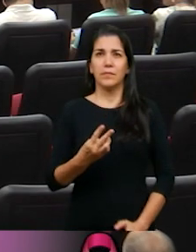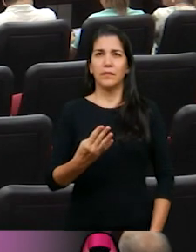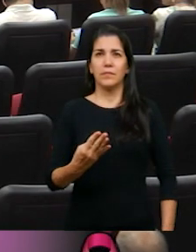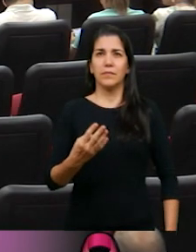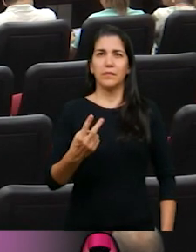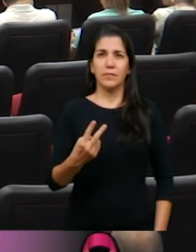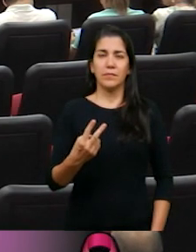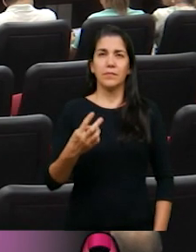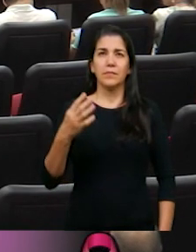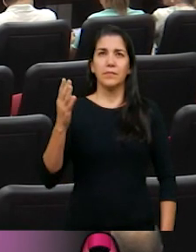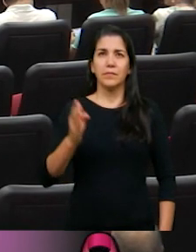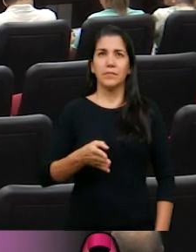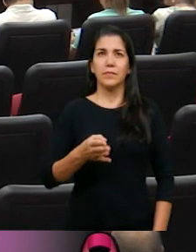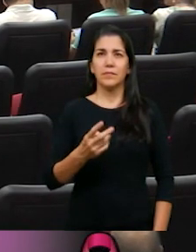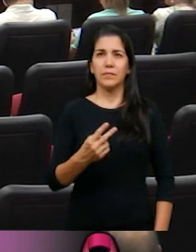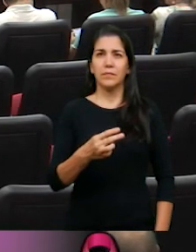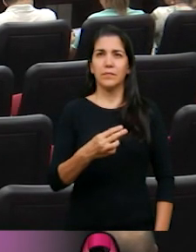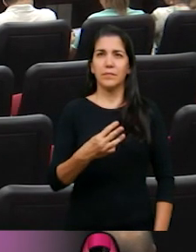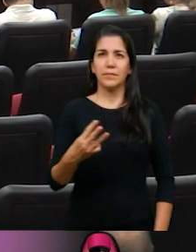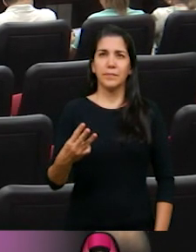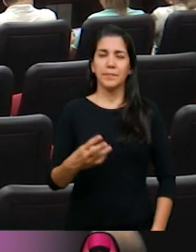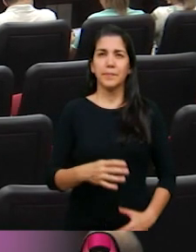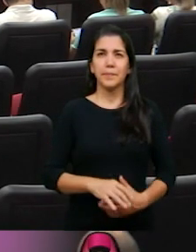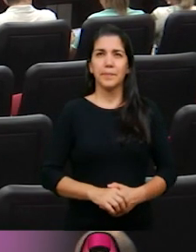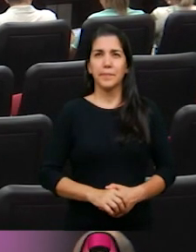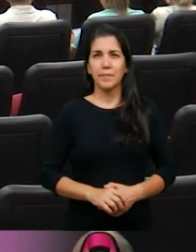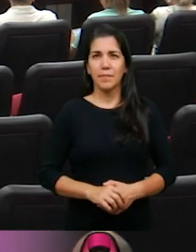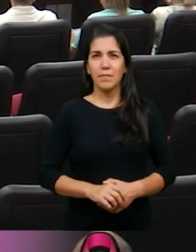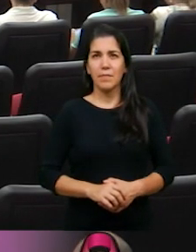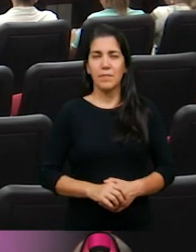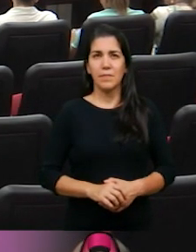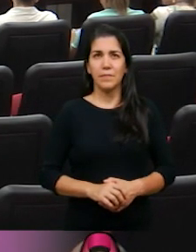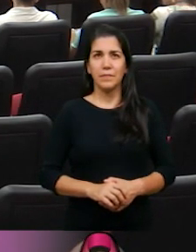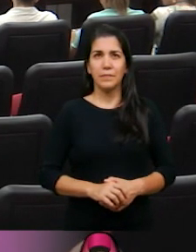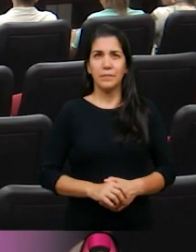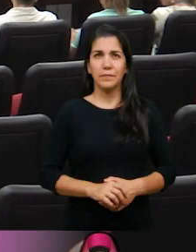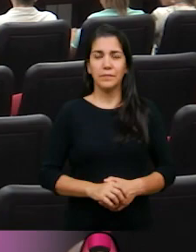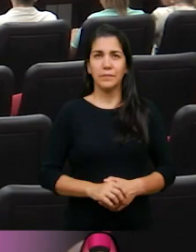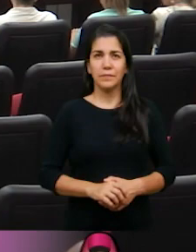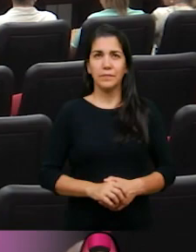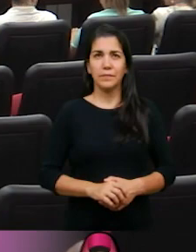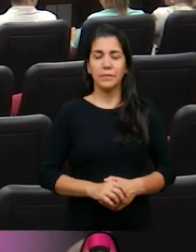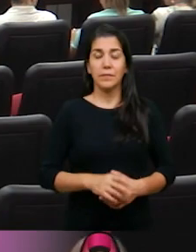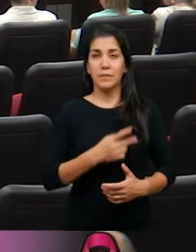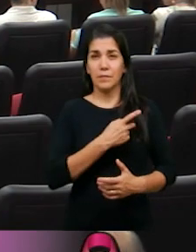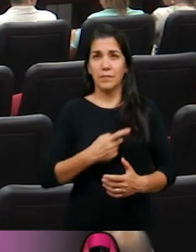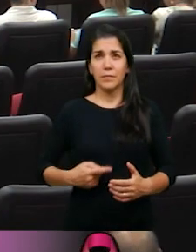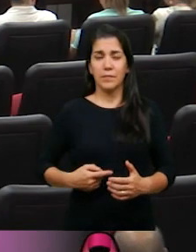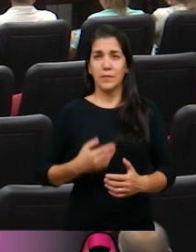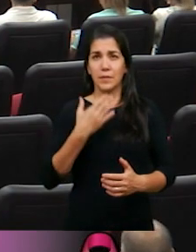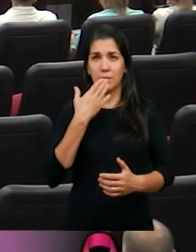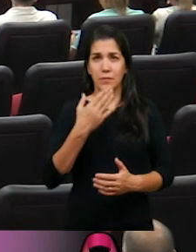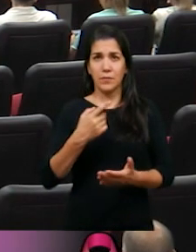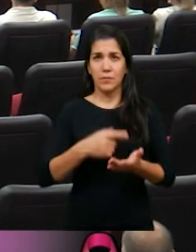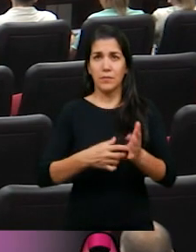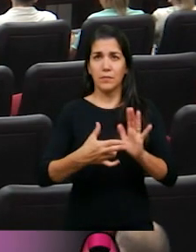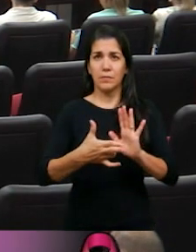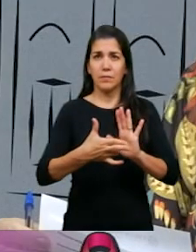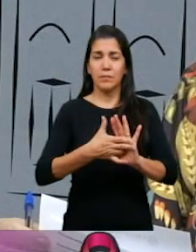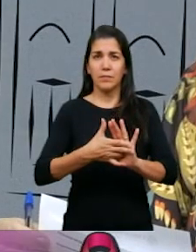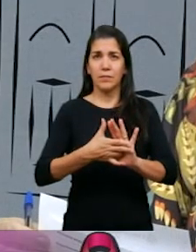343 de 2023. Senhora presidente, requeremos, ouvido o plenário na forma